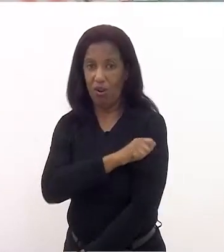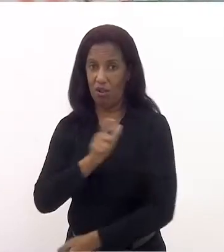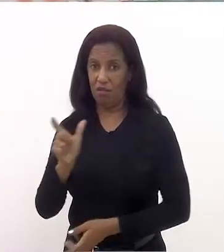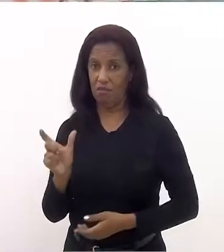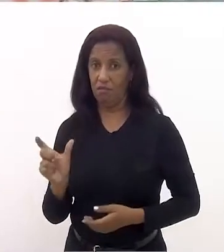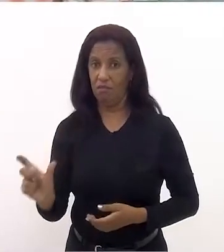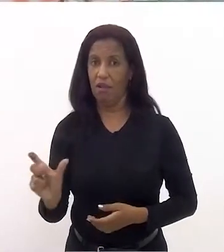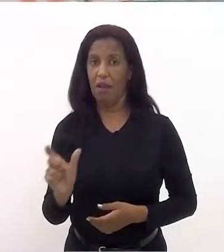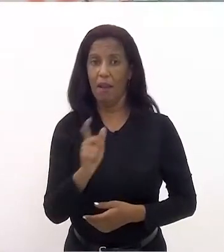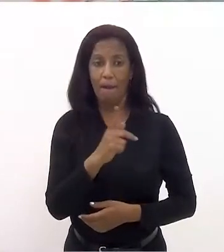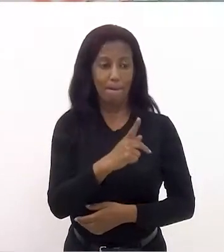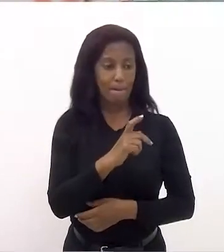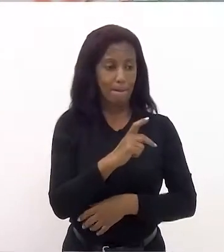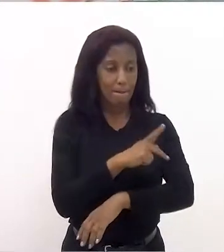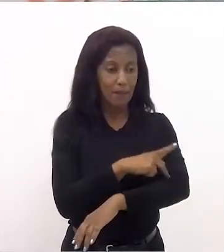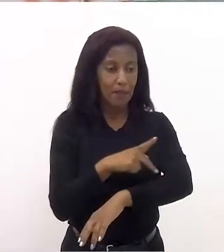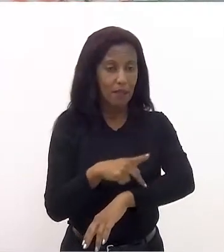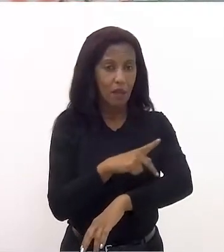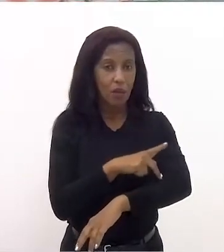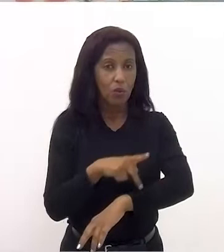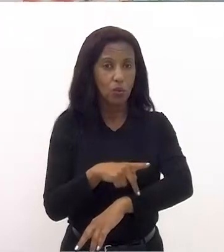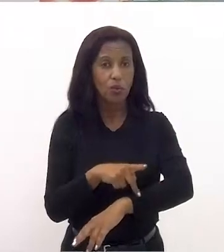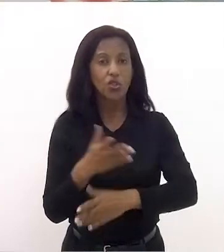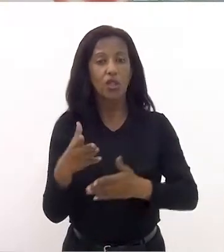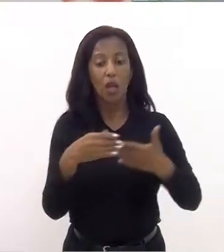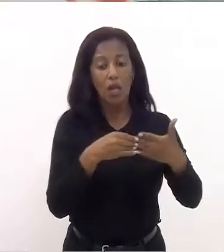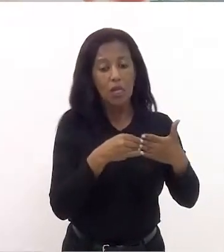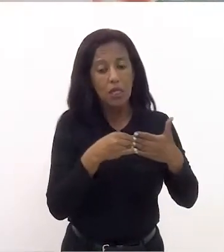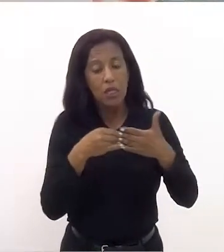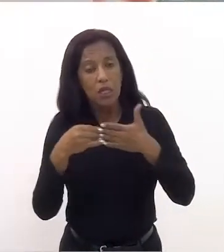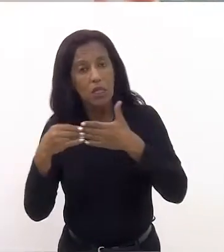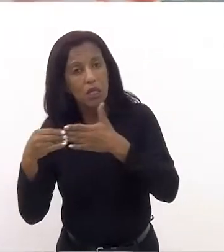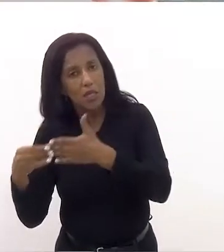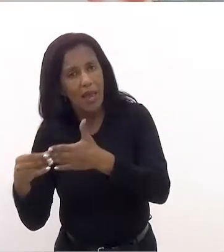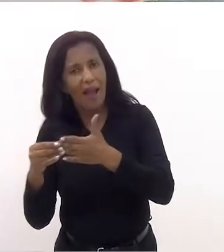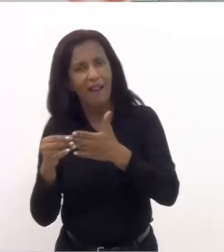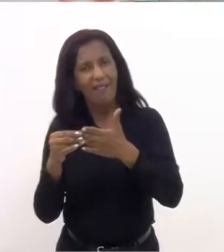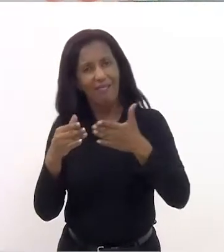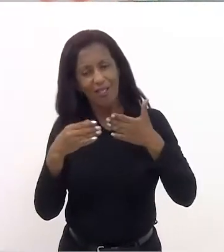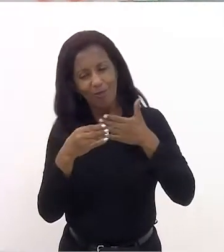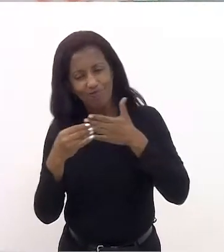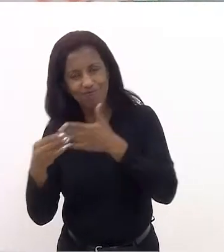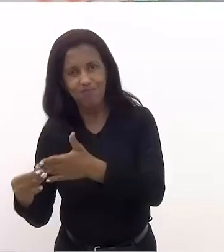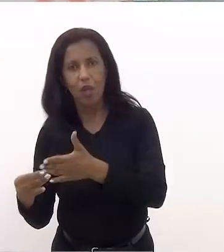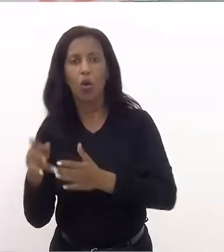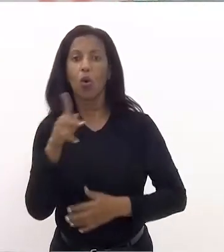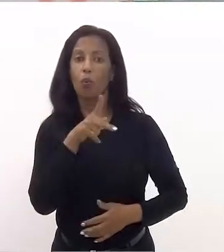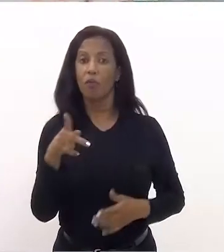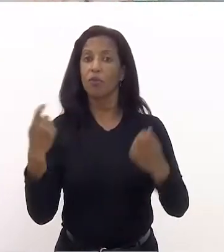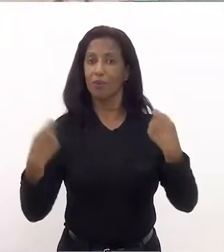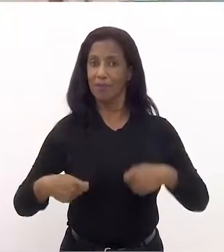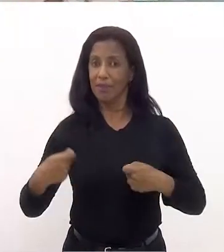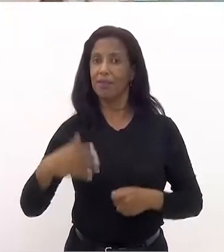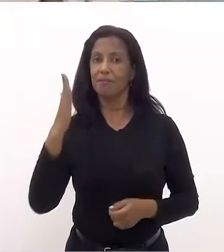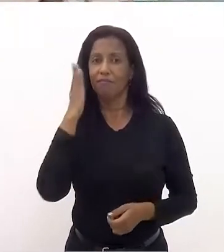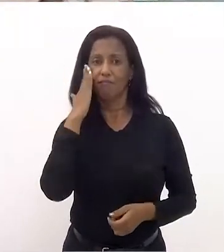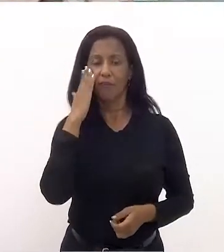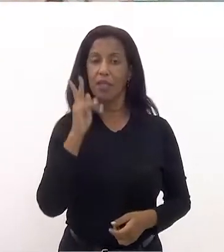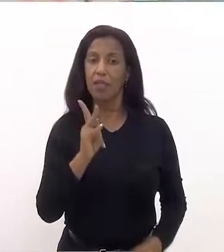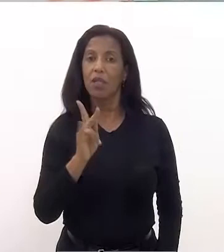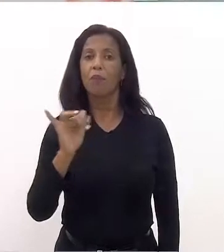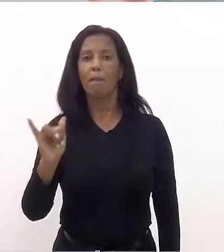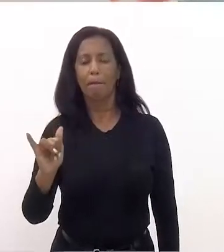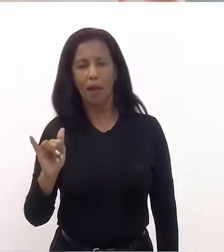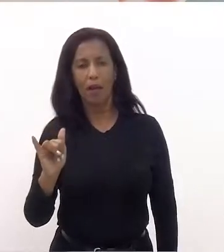A palavra pedagogia quer dizer exatamente conduzir numa direção. O professor tem que saber